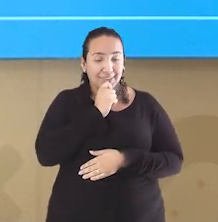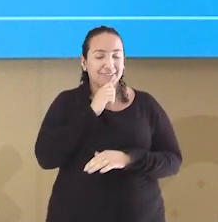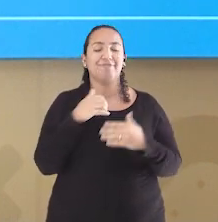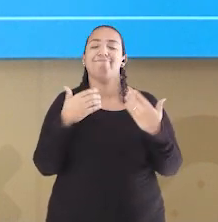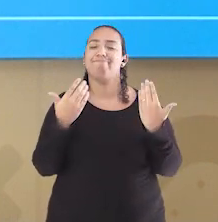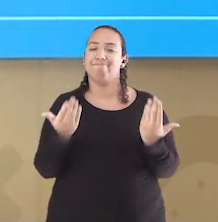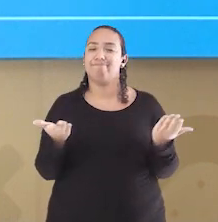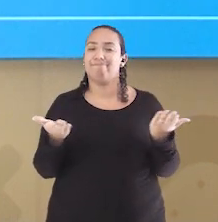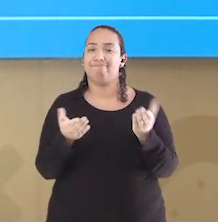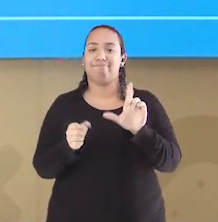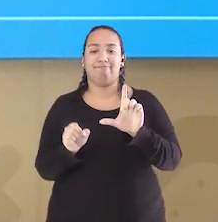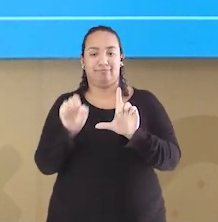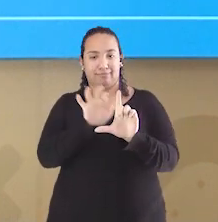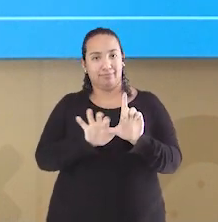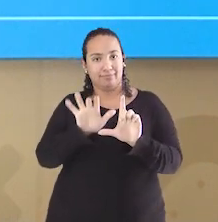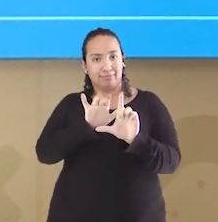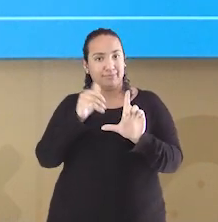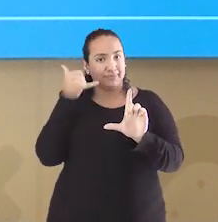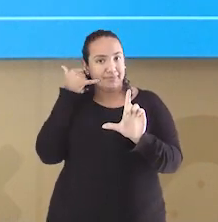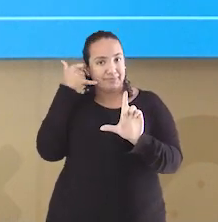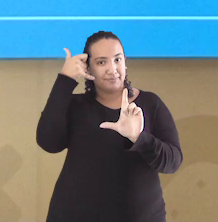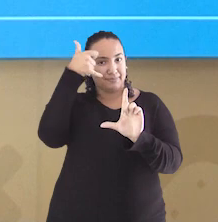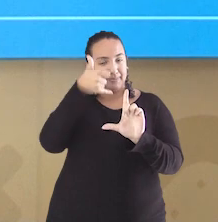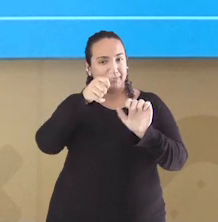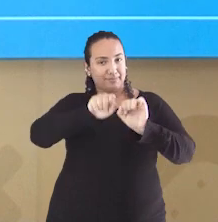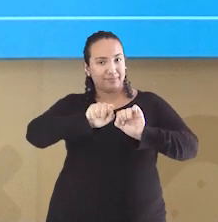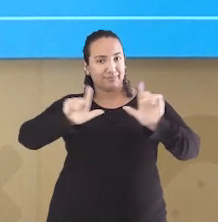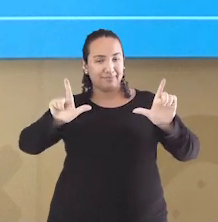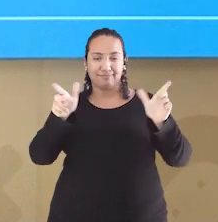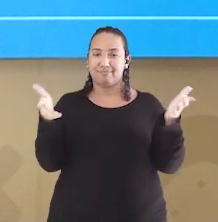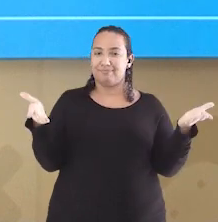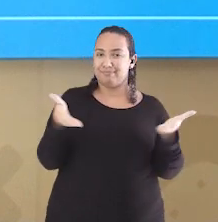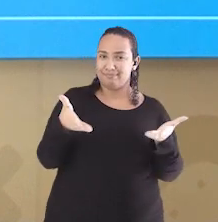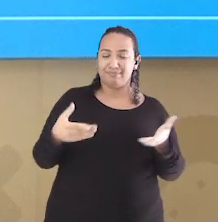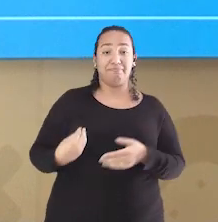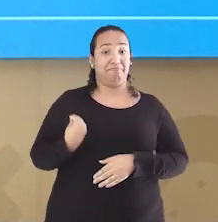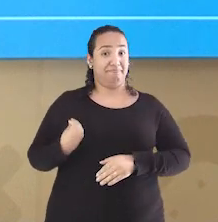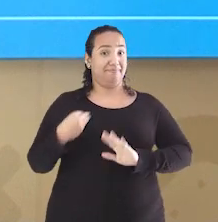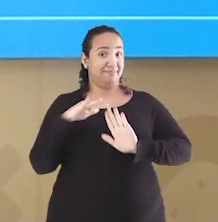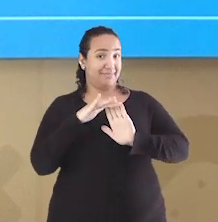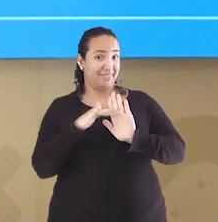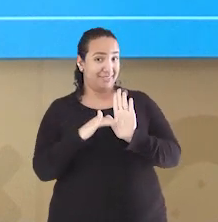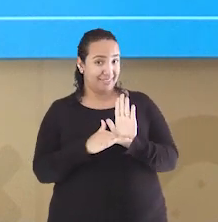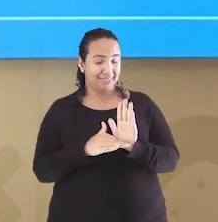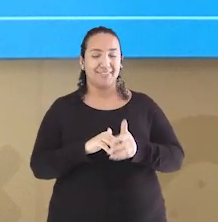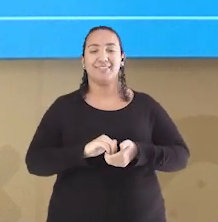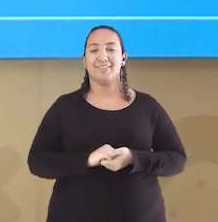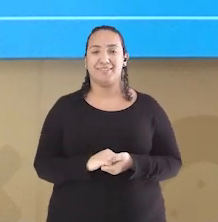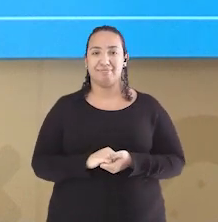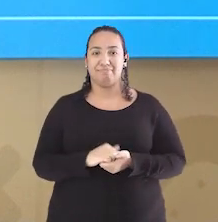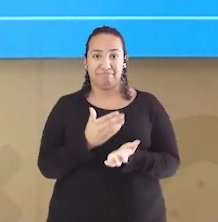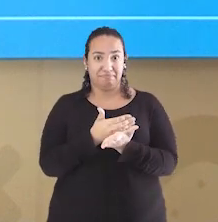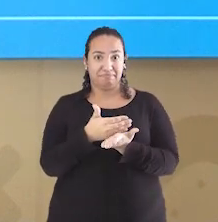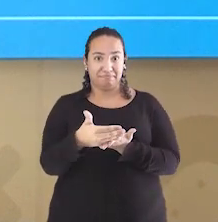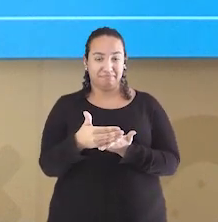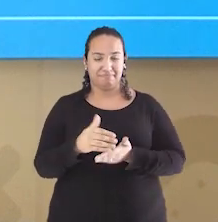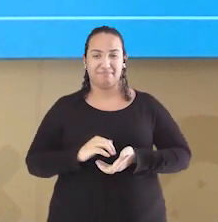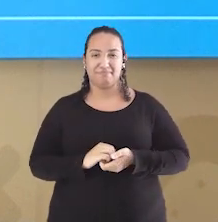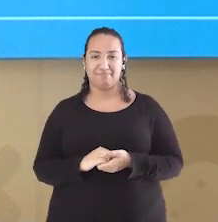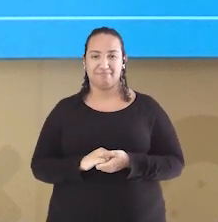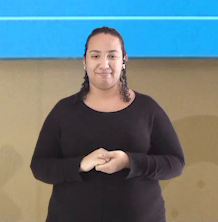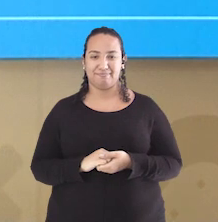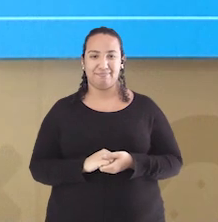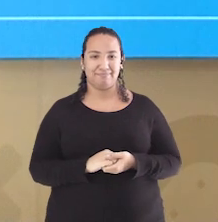não marcaram, é só apontar o celular para o QR Code que está aparecendo aí na sua tela e marcar a presença. Vamos lá